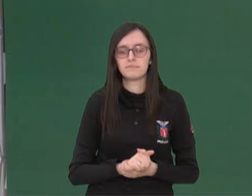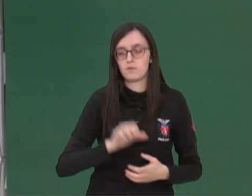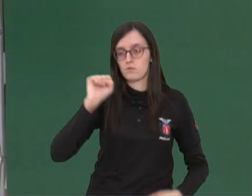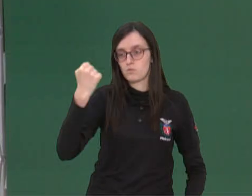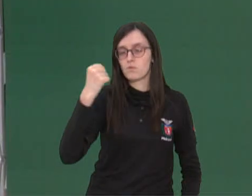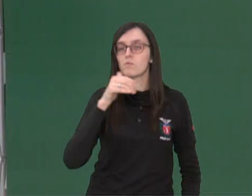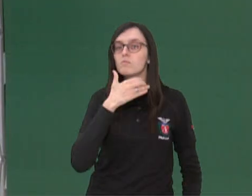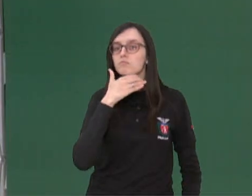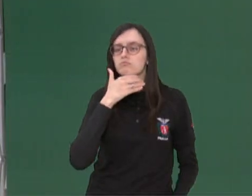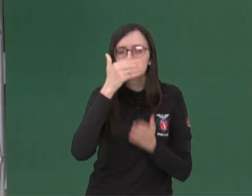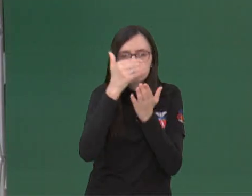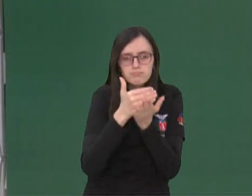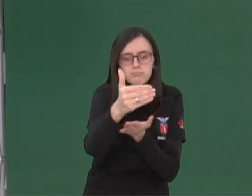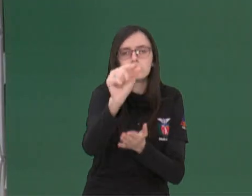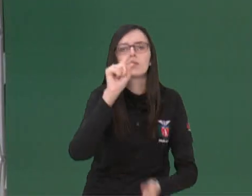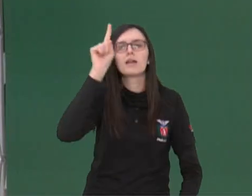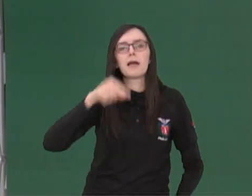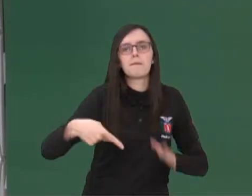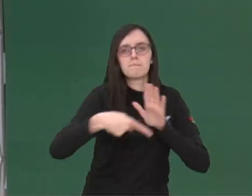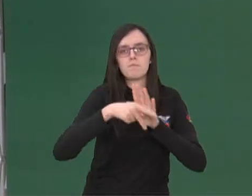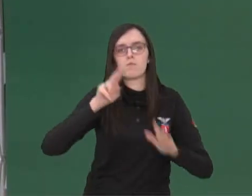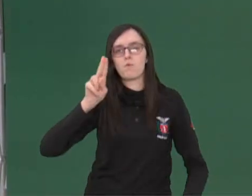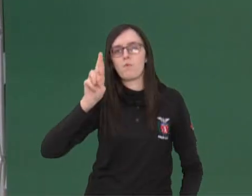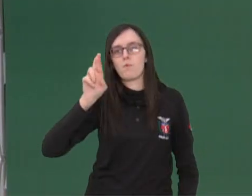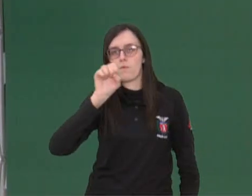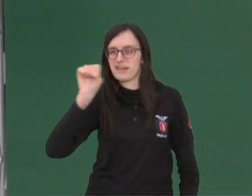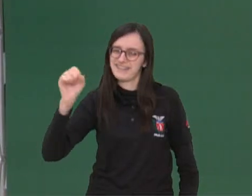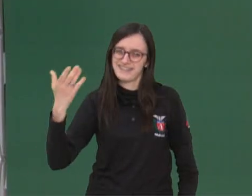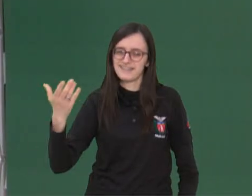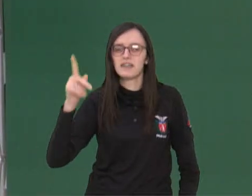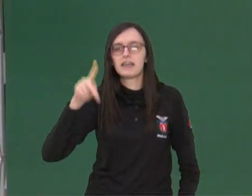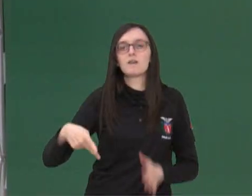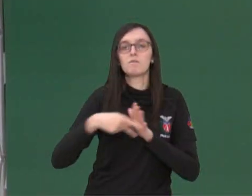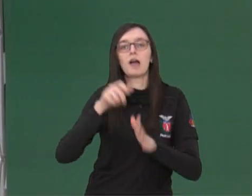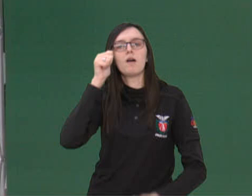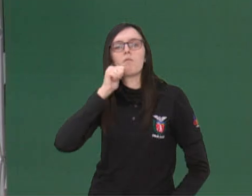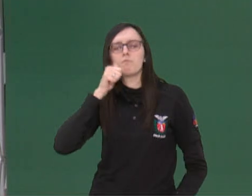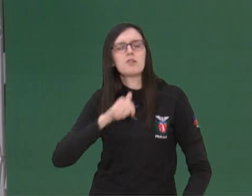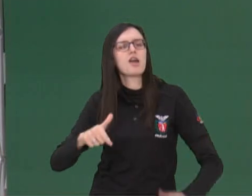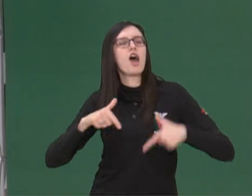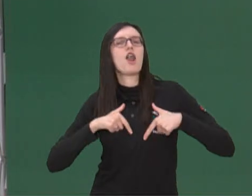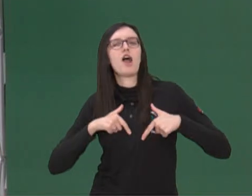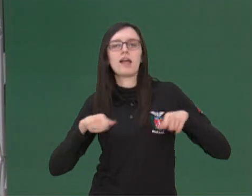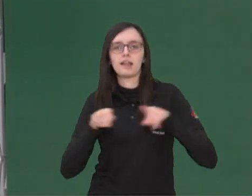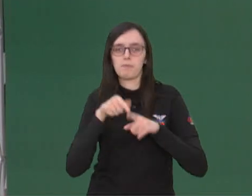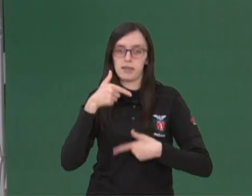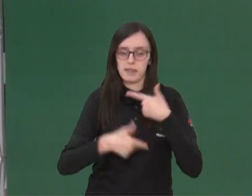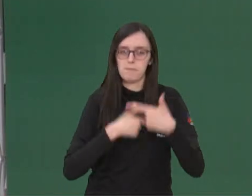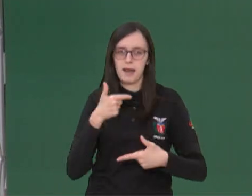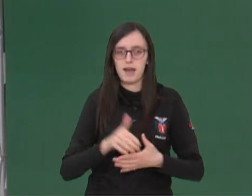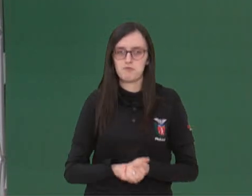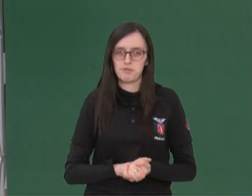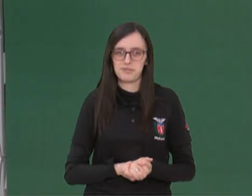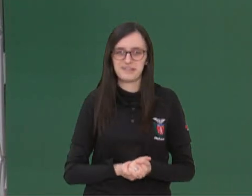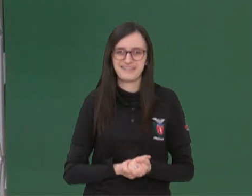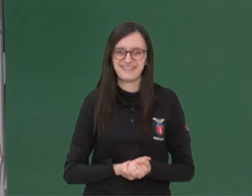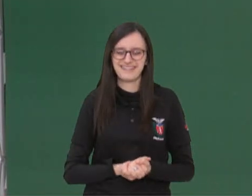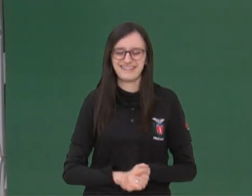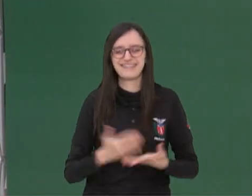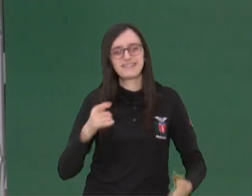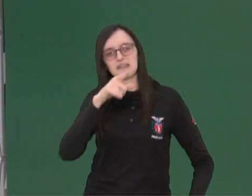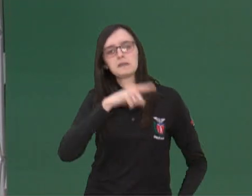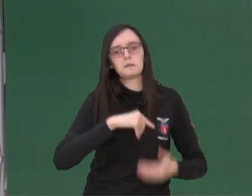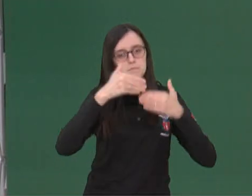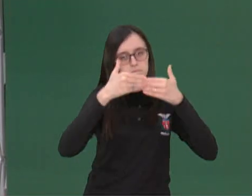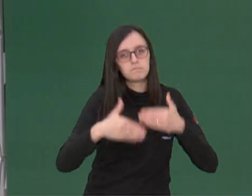março passou a ser, na União Soviética, o Dia da Mulher Heróica e Trabalhadora. Então, você tem a